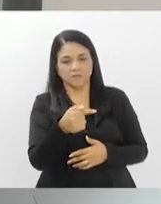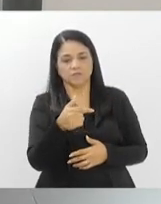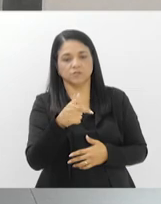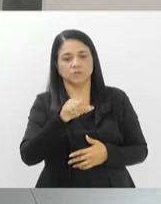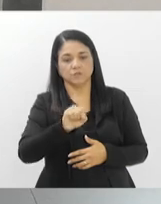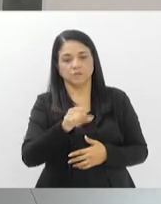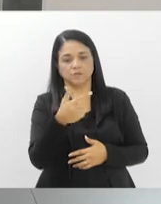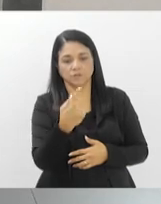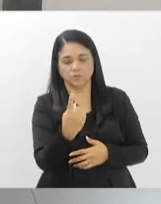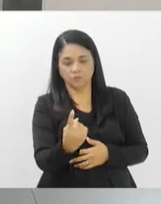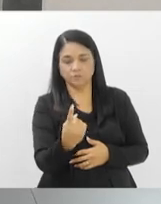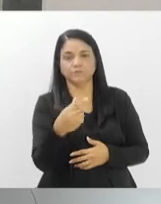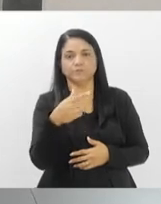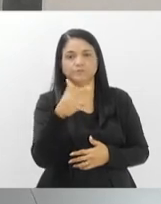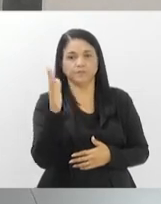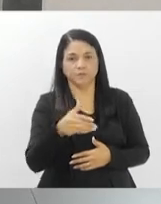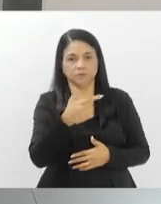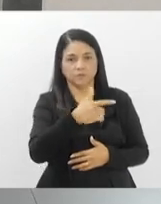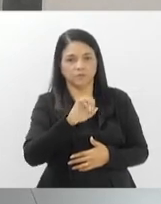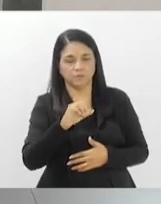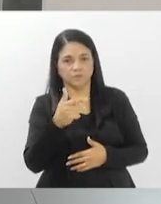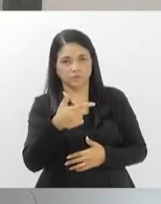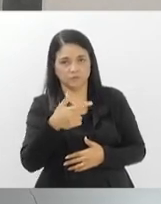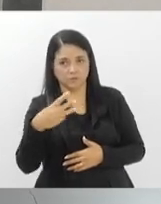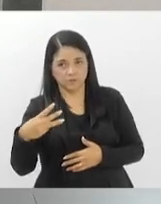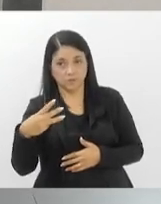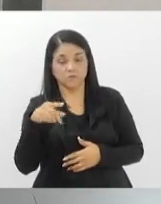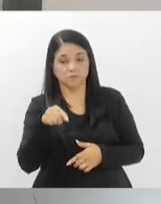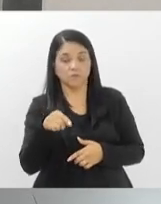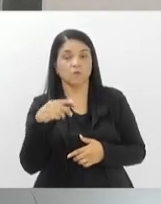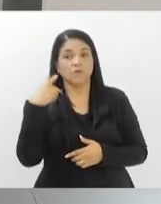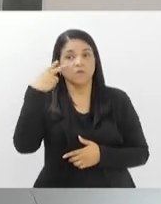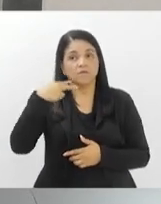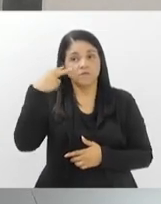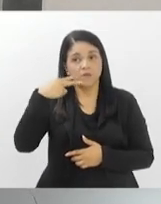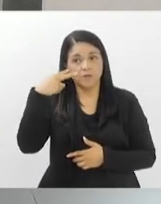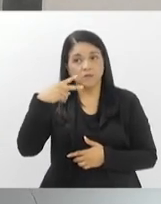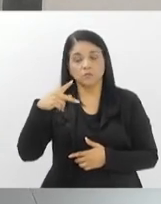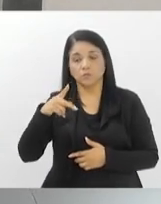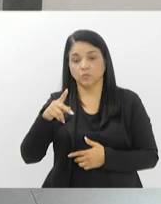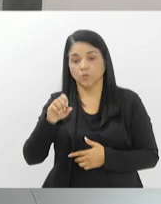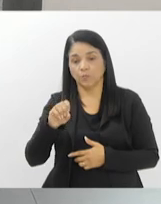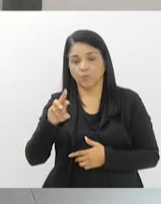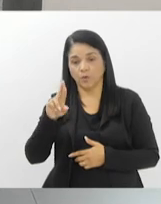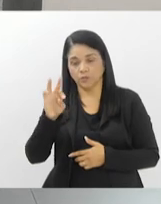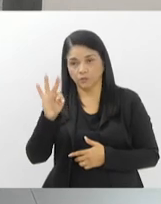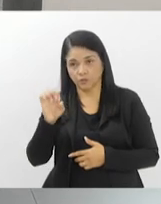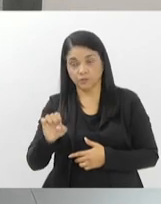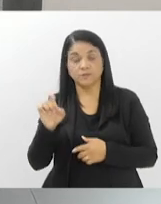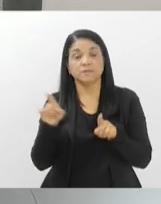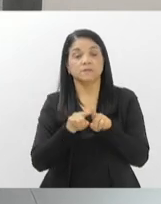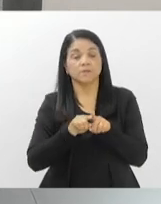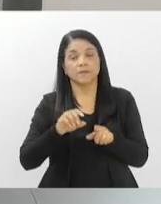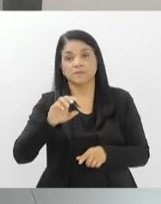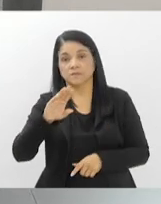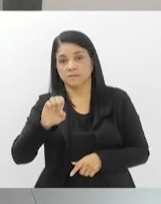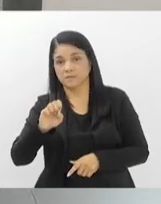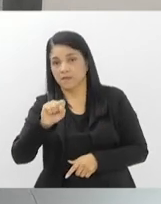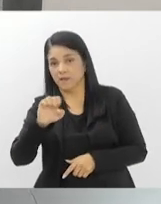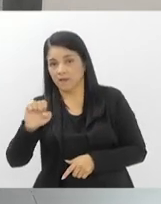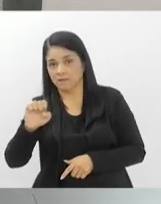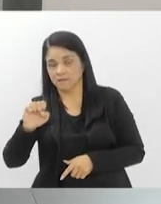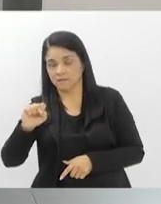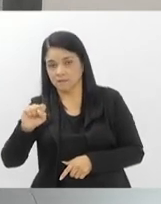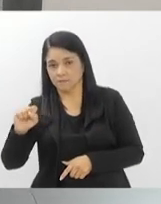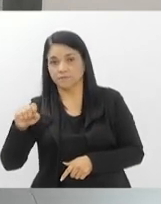autoria do deputado Jair Bittencourt, que denomina Mercado Vereador Manuel do Pote e o Mercado Produtor Ceasa, localizado no município de Nova